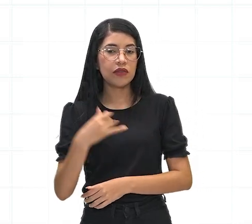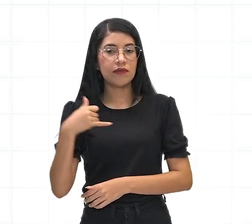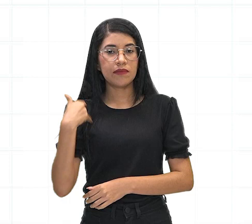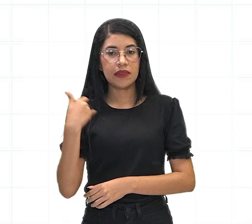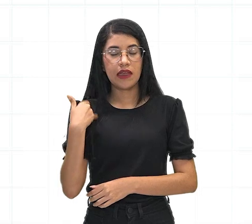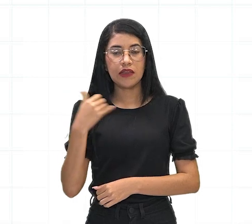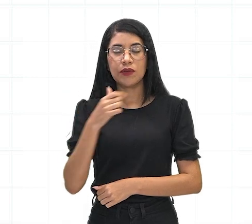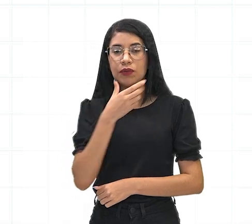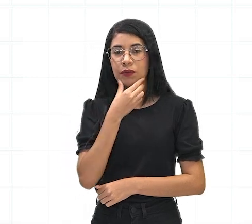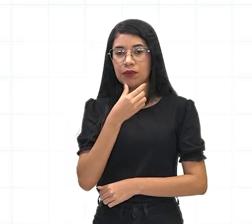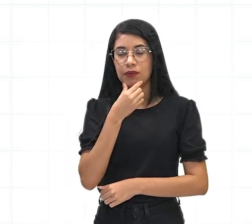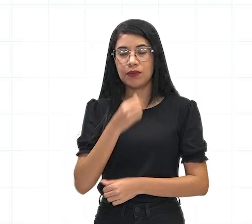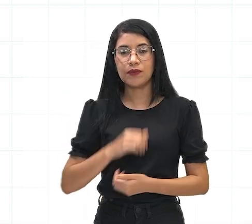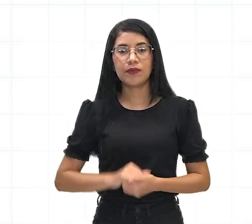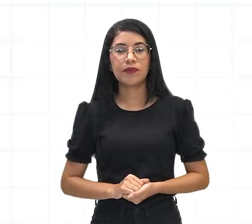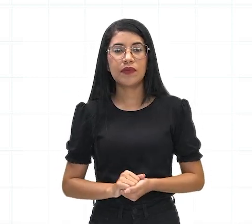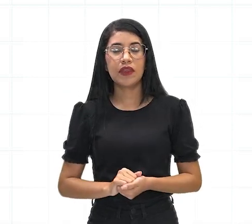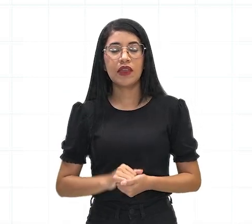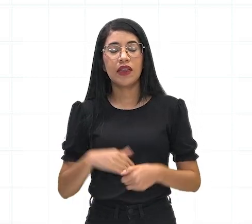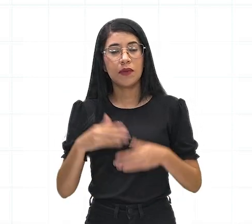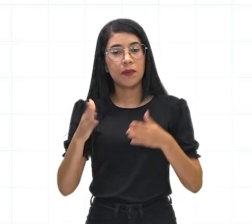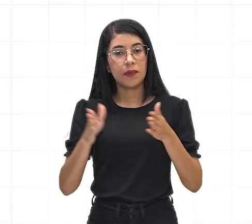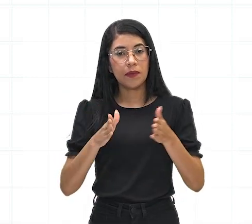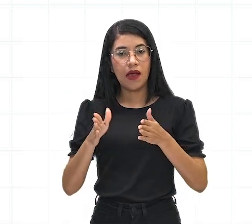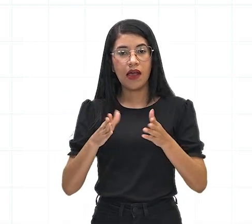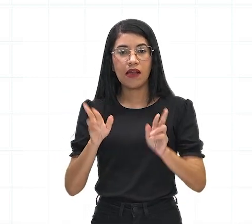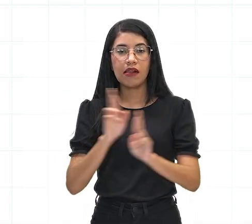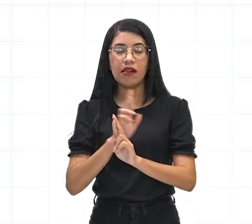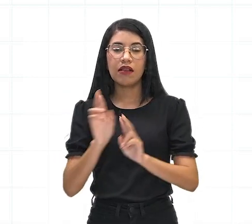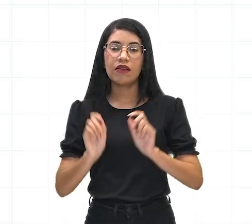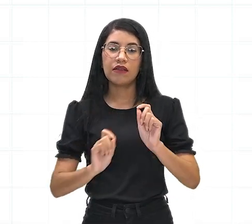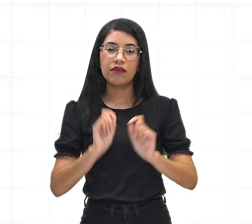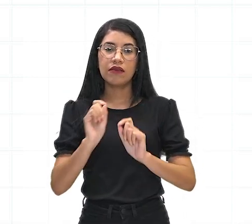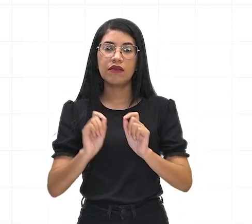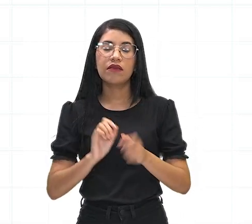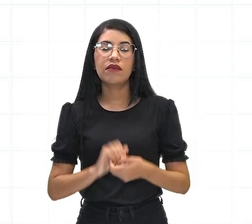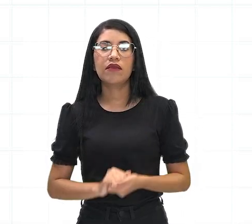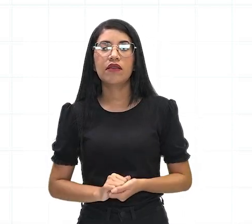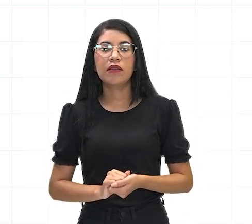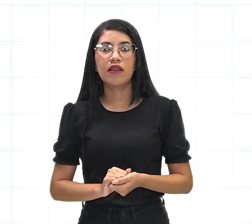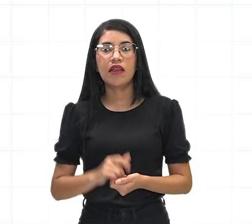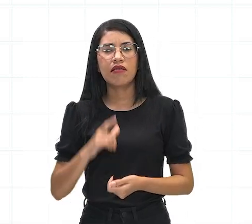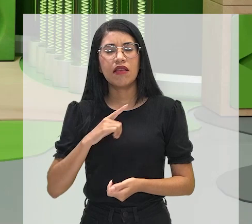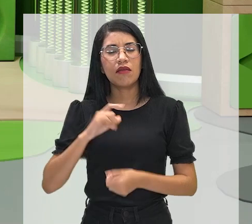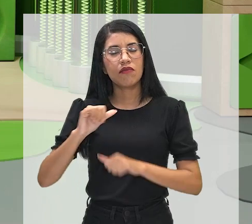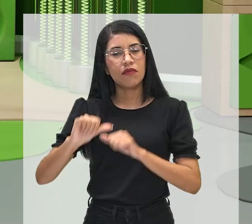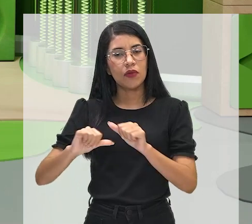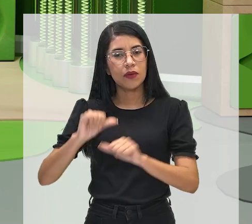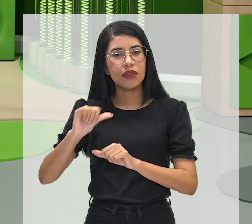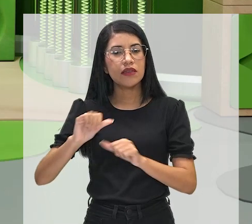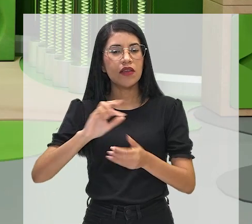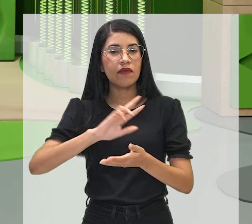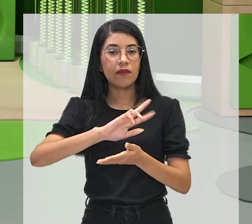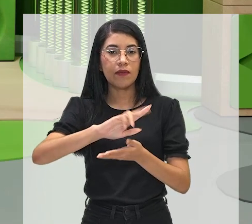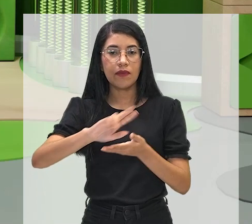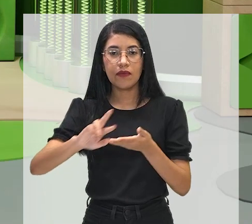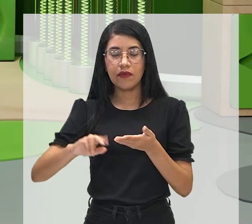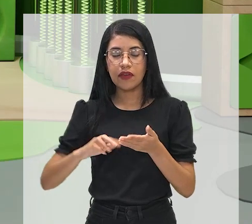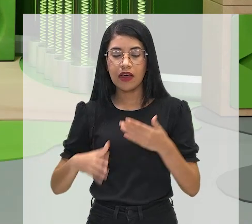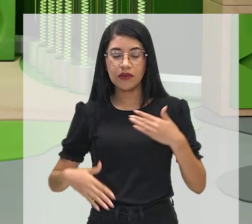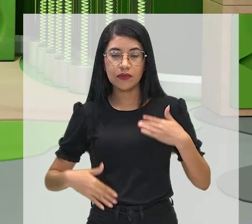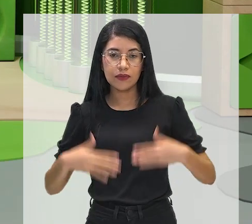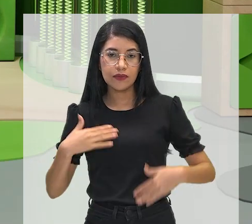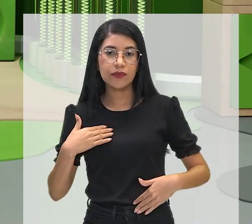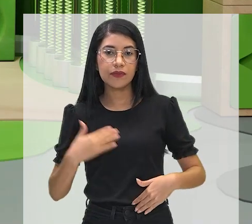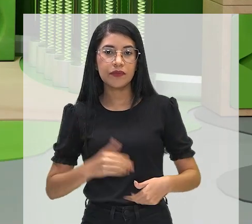nos meninos. Bom, essa fase ela está aí relacionada com essas mudanças, né, com essas transformações